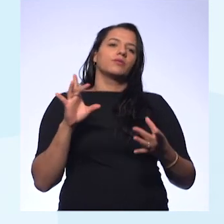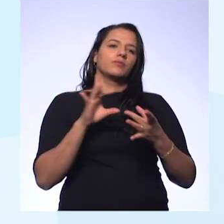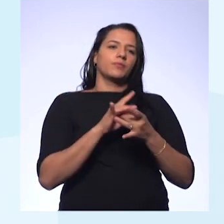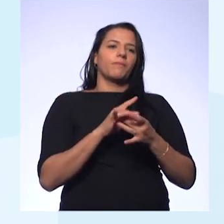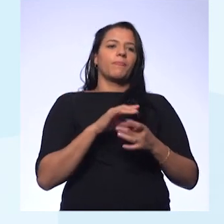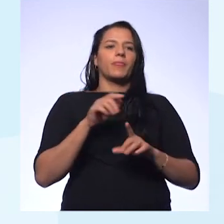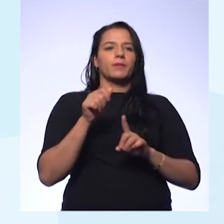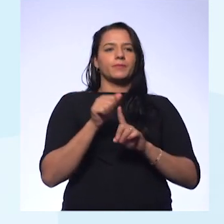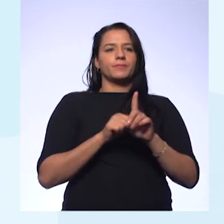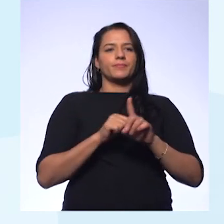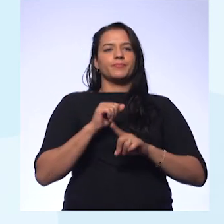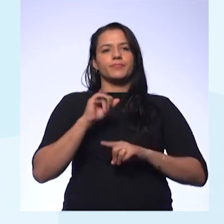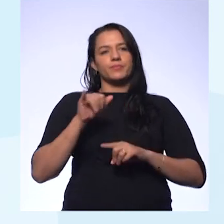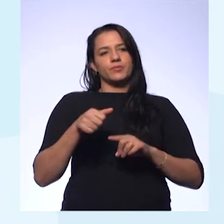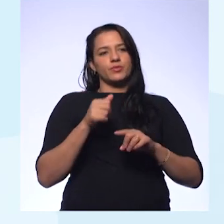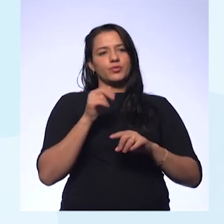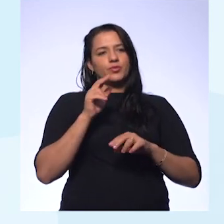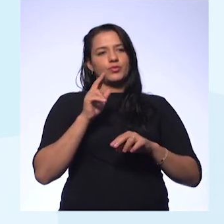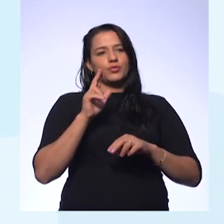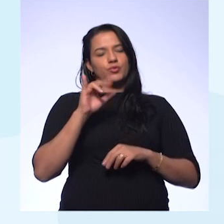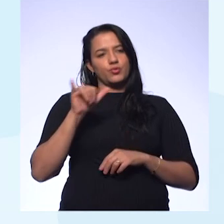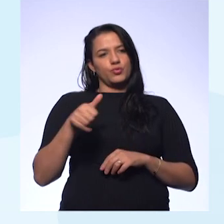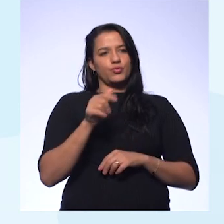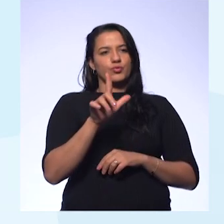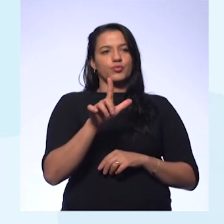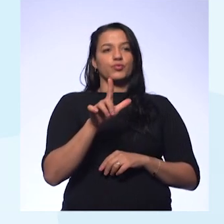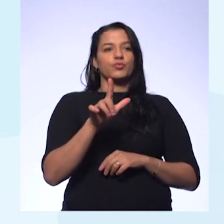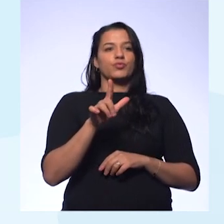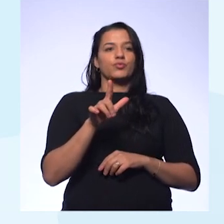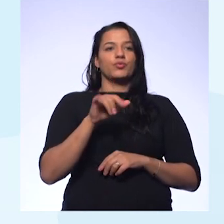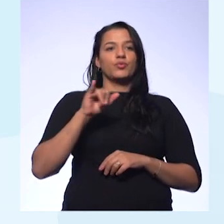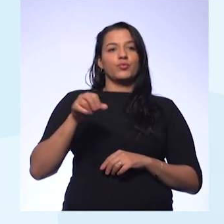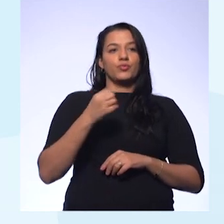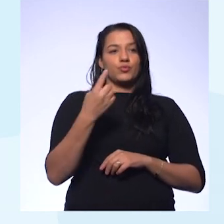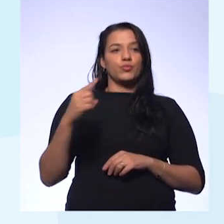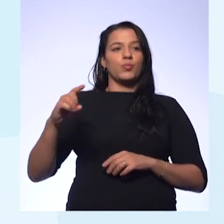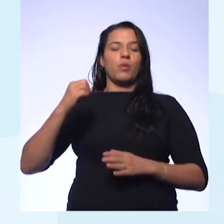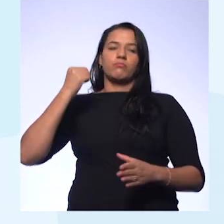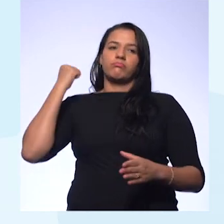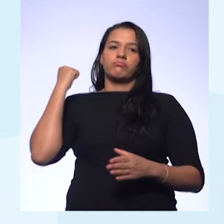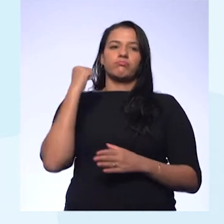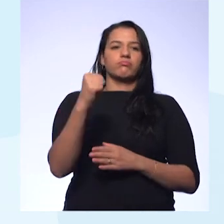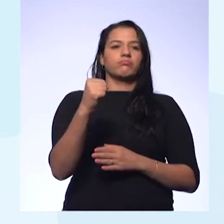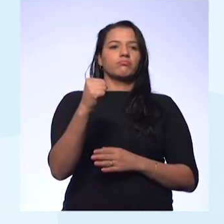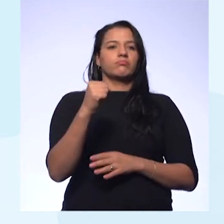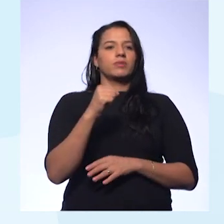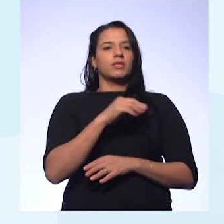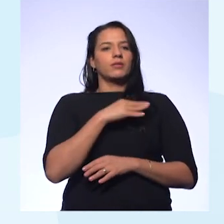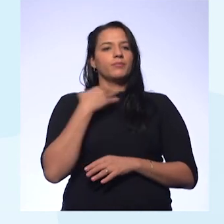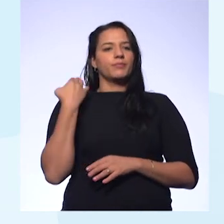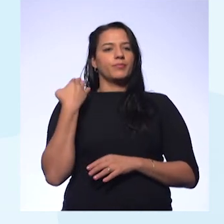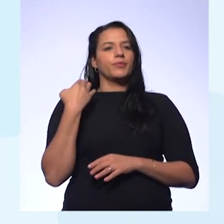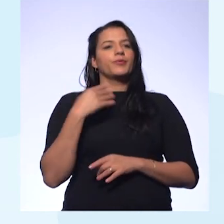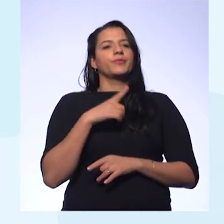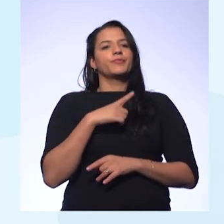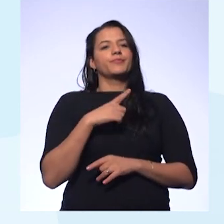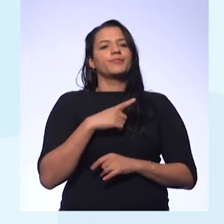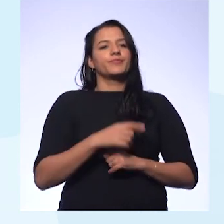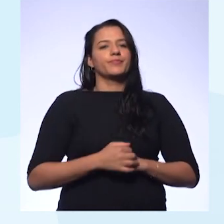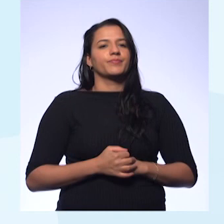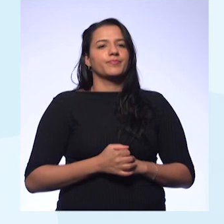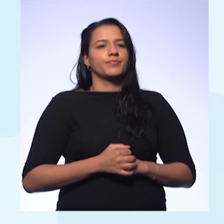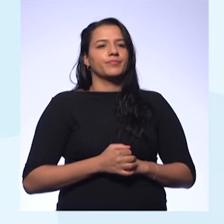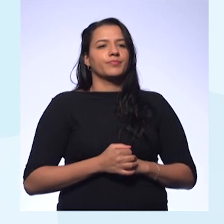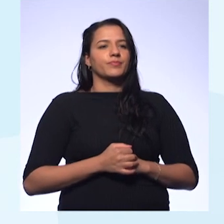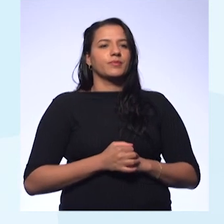julho de 1930, o João Pessoa foi assassinado, tá? Então, isso também acabou contribuindo para a